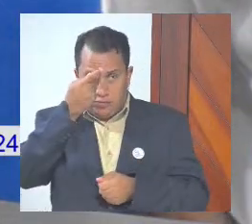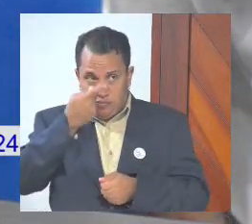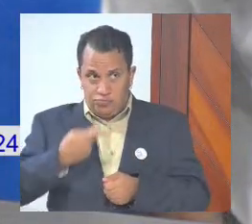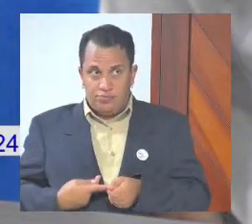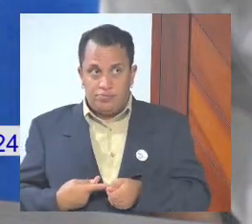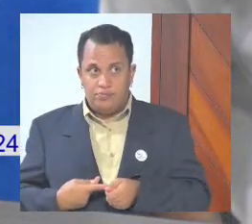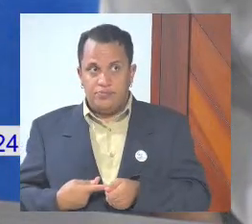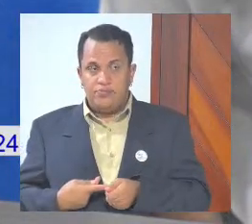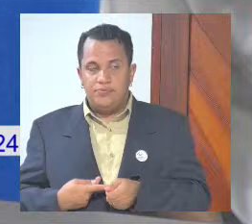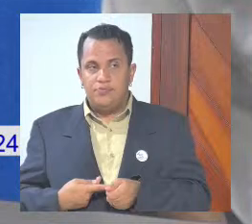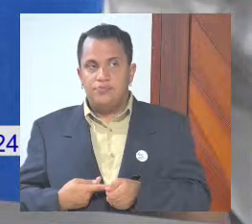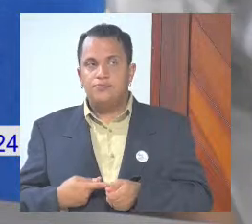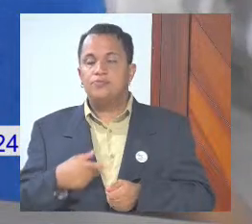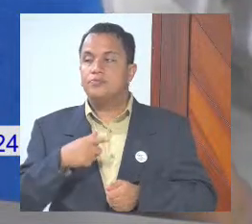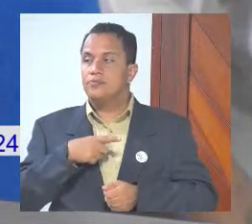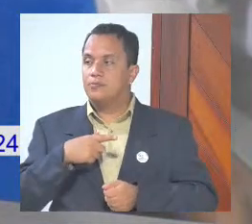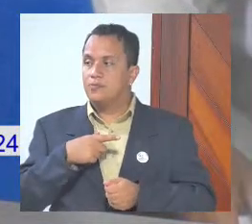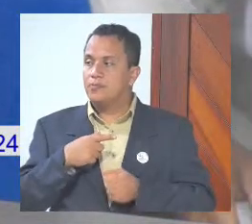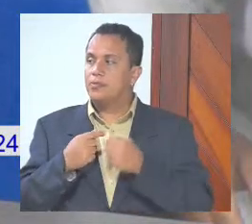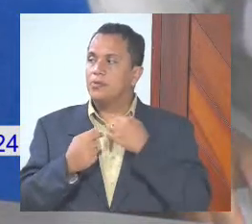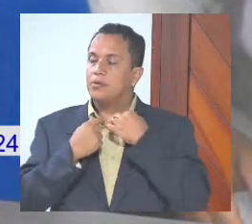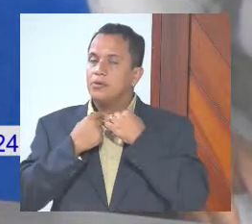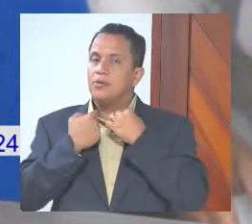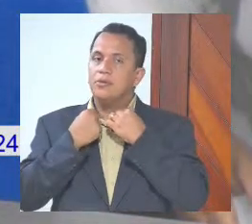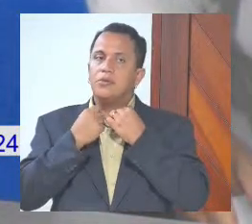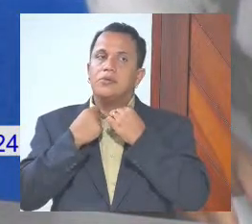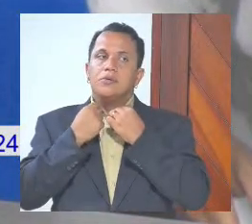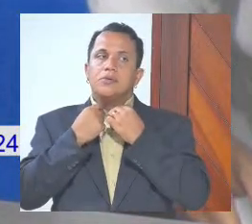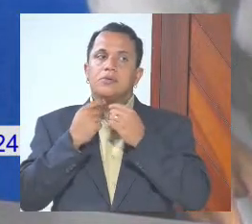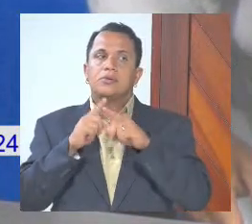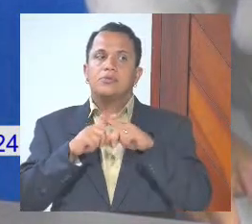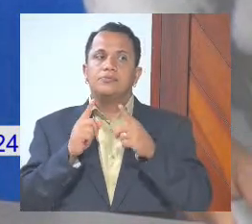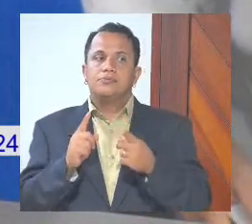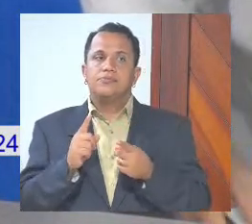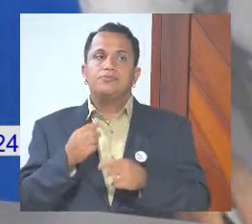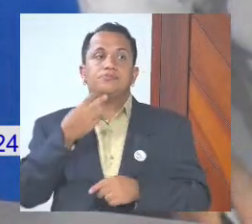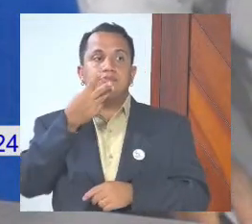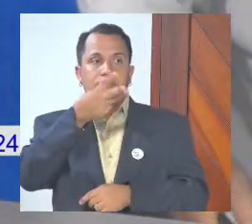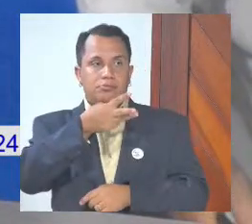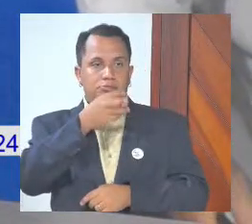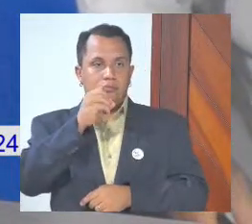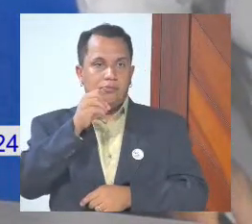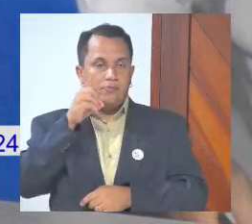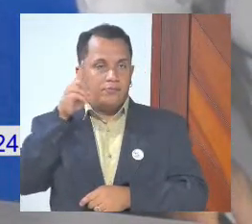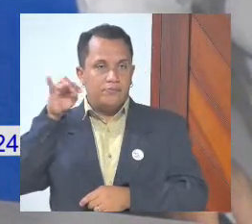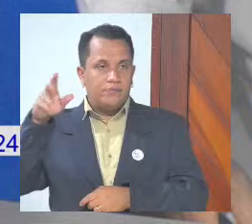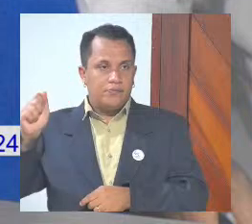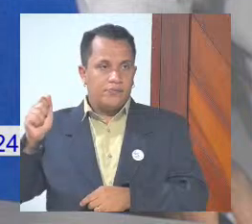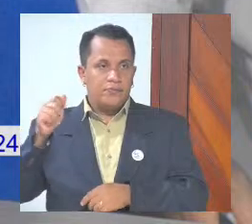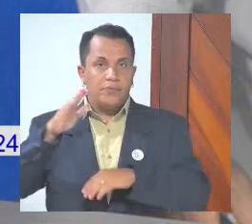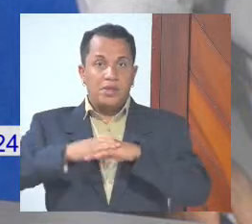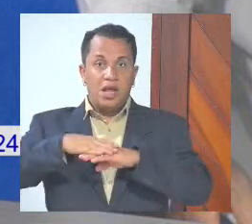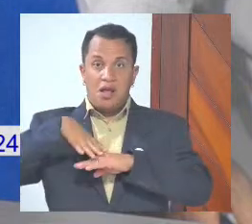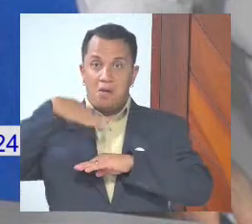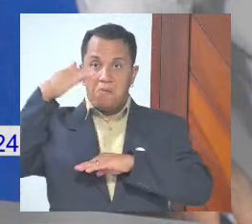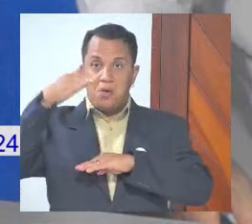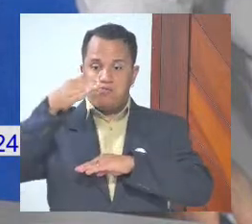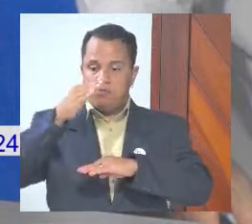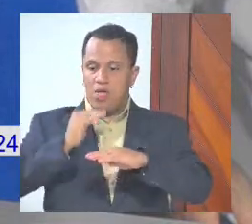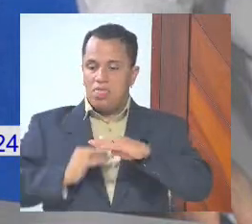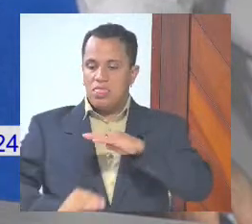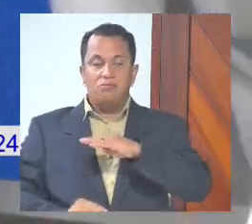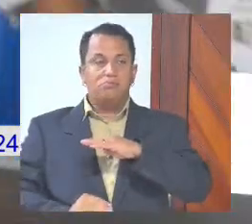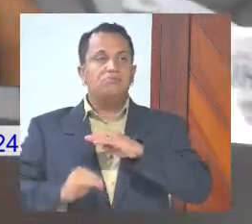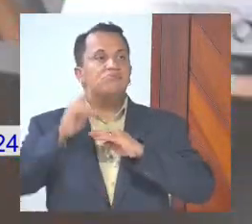particular, desde que o período não seja inferior a 30 dias, nem superior a